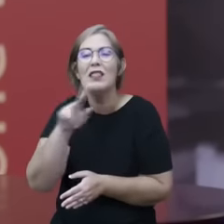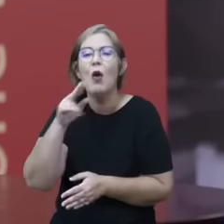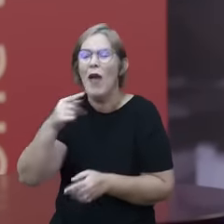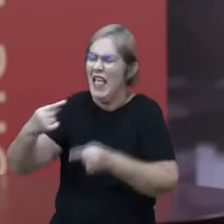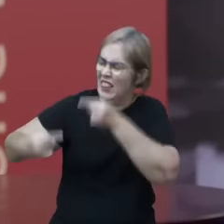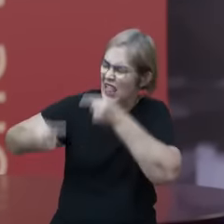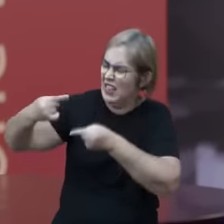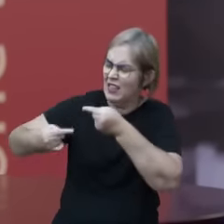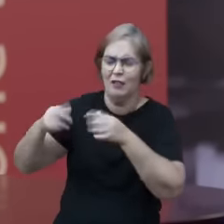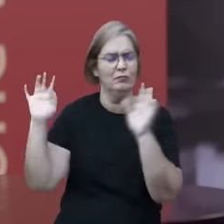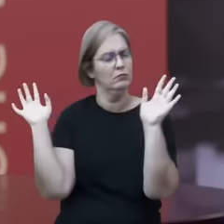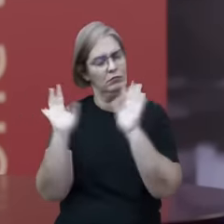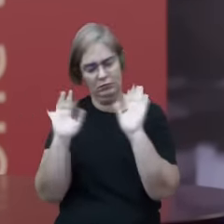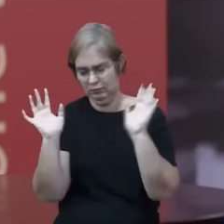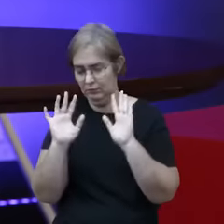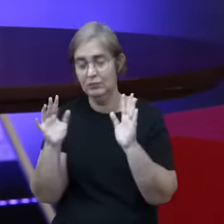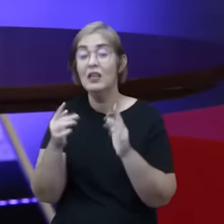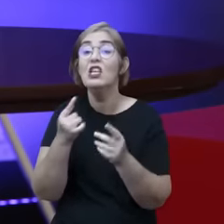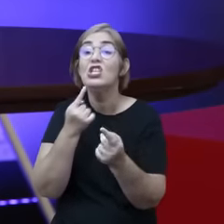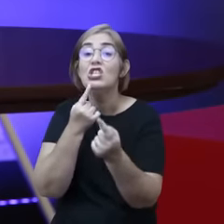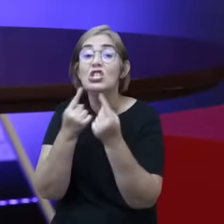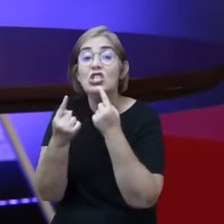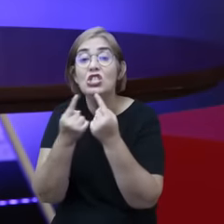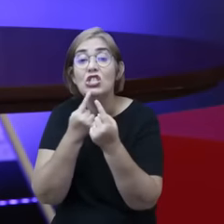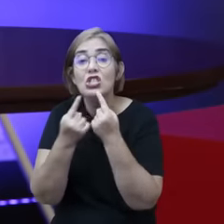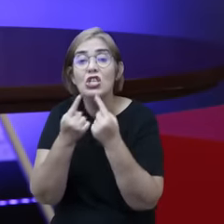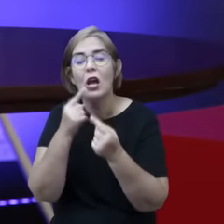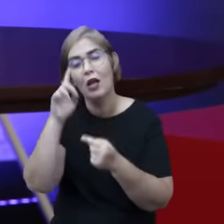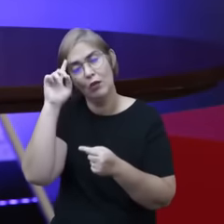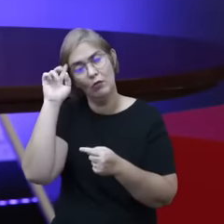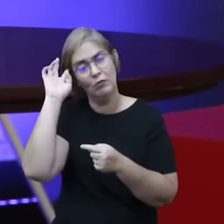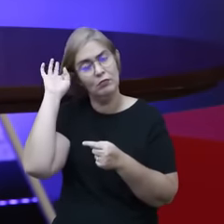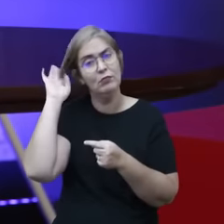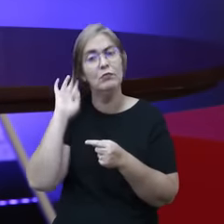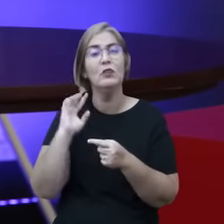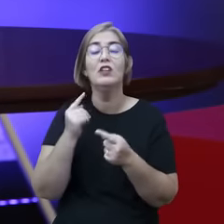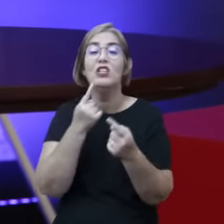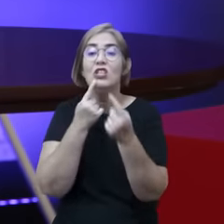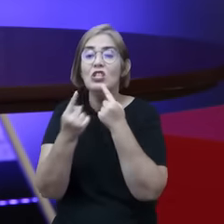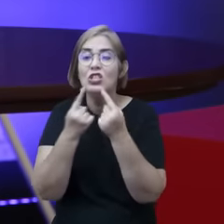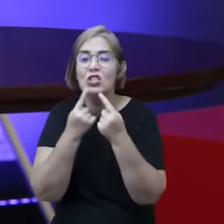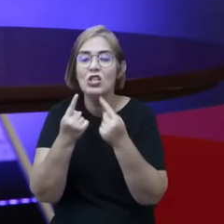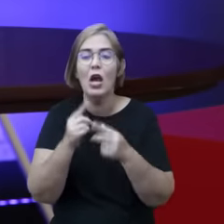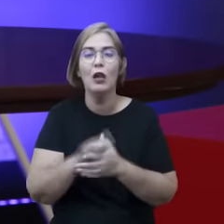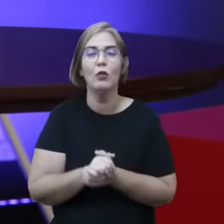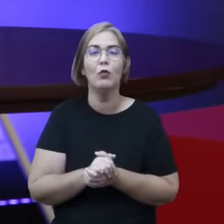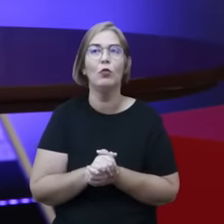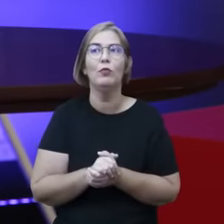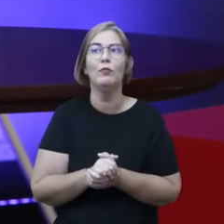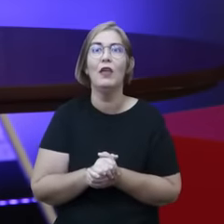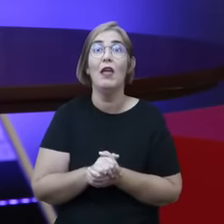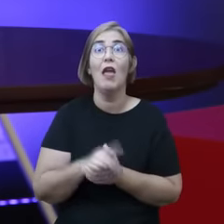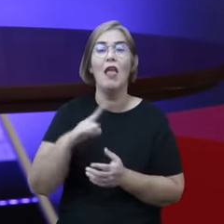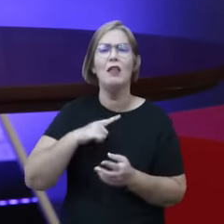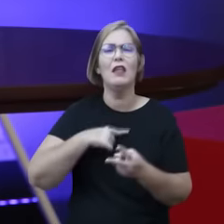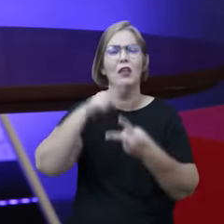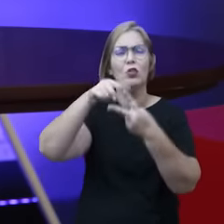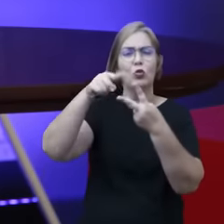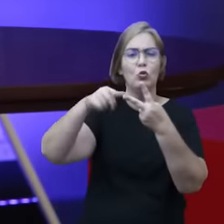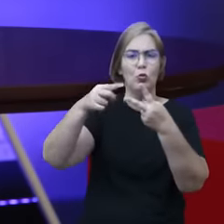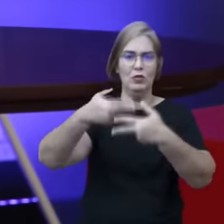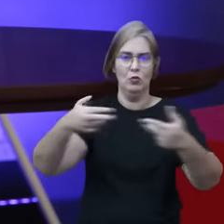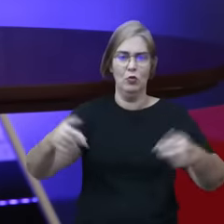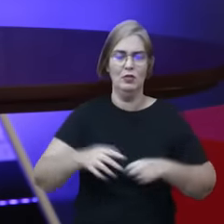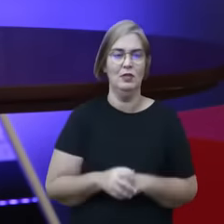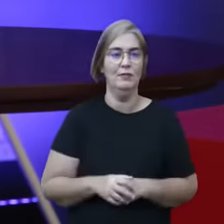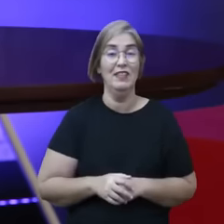critério do diálogo é isso, já é o critério do diálogo socrático, né? E pressupõe duas coisas. Todo diálogo